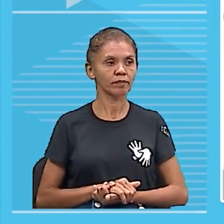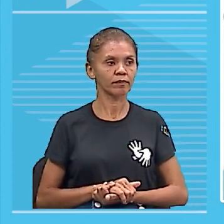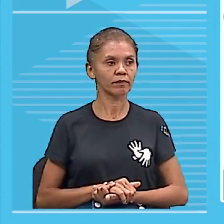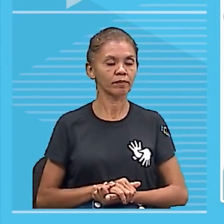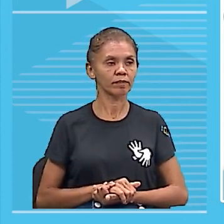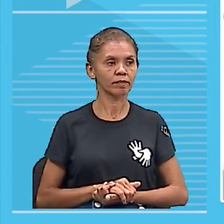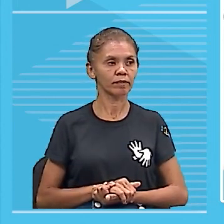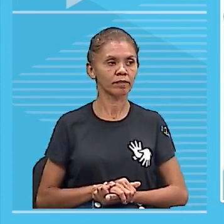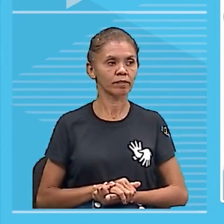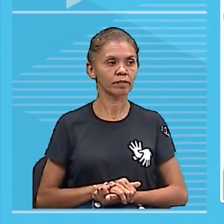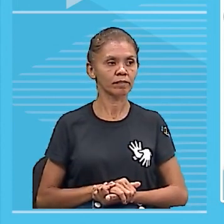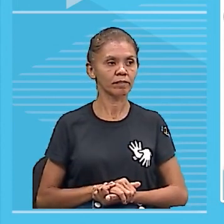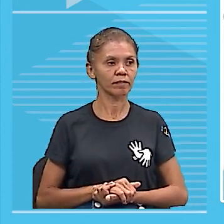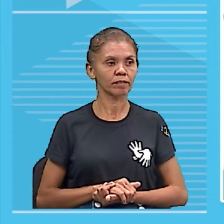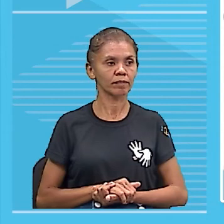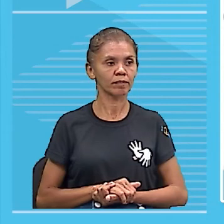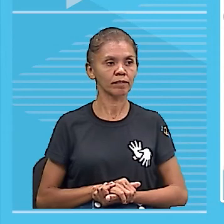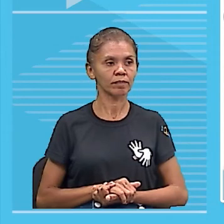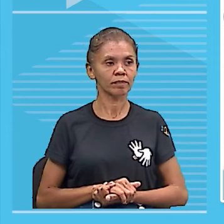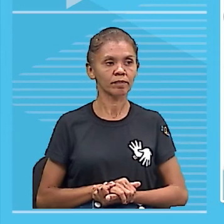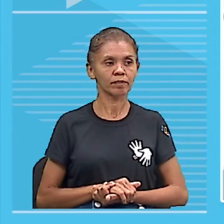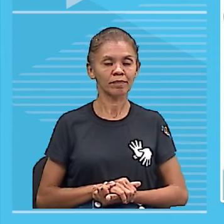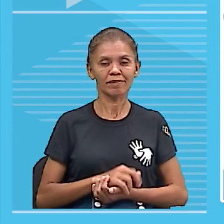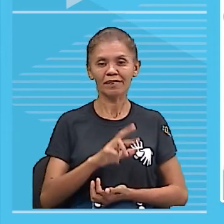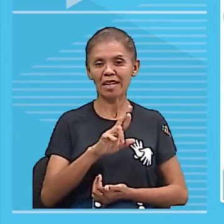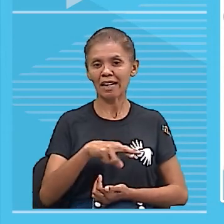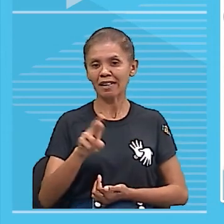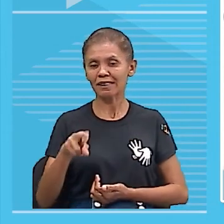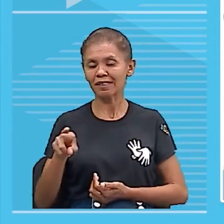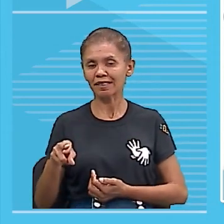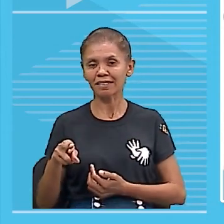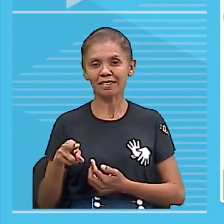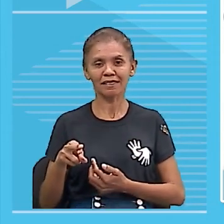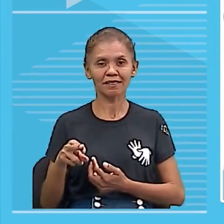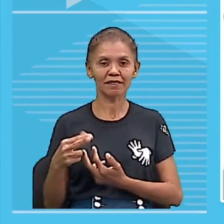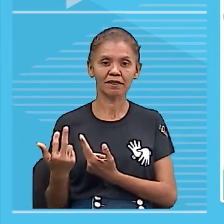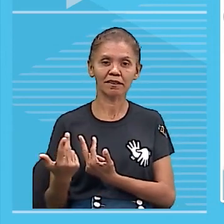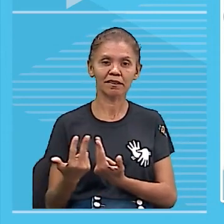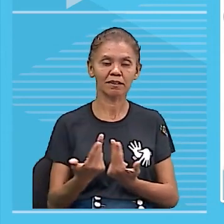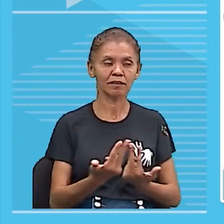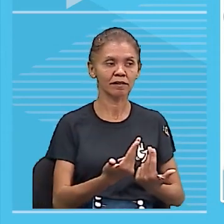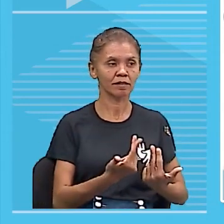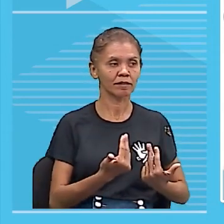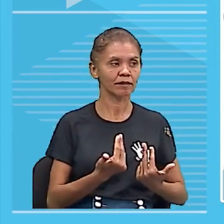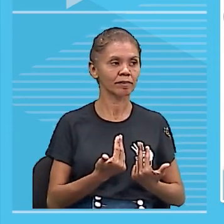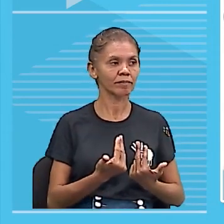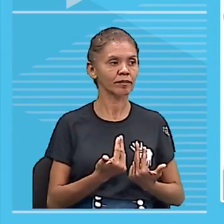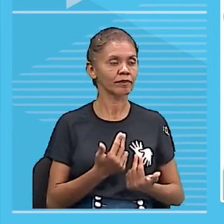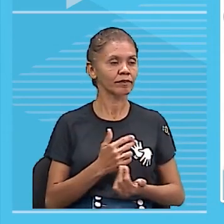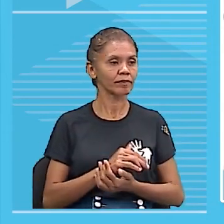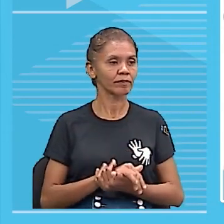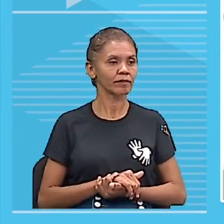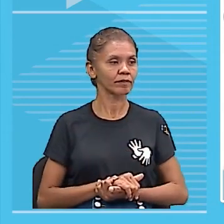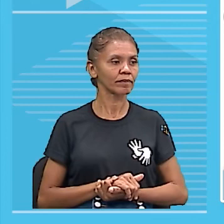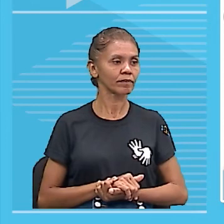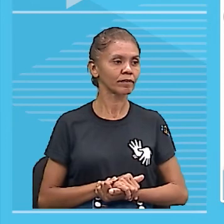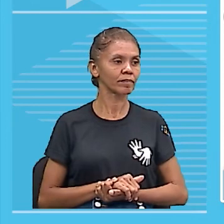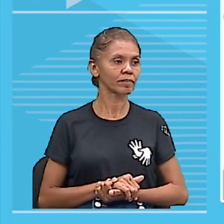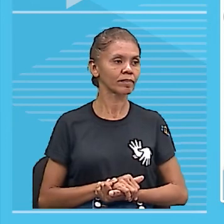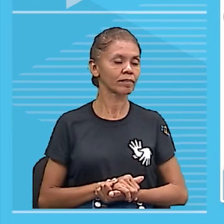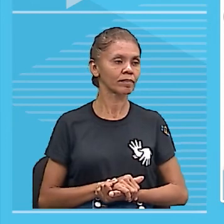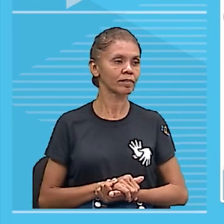é a mesma resistência a todos não possuir uma resistência igual